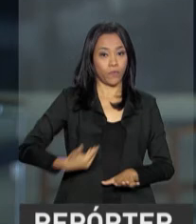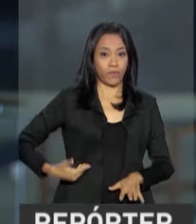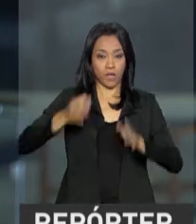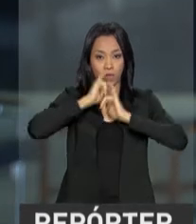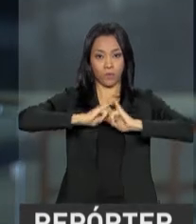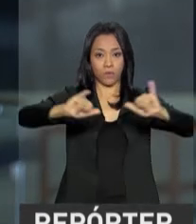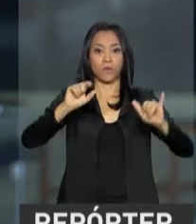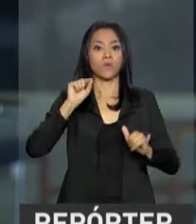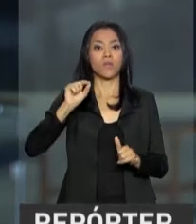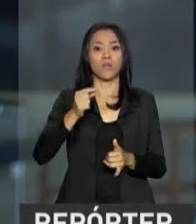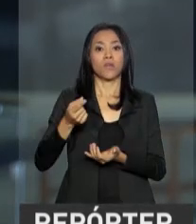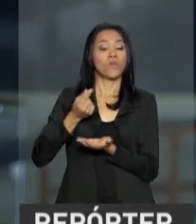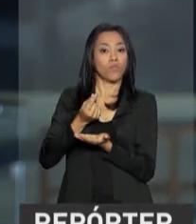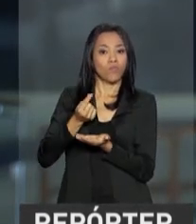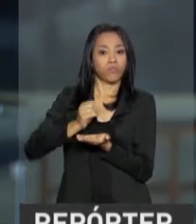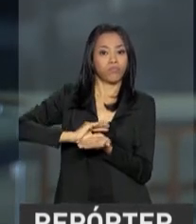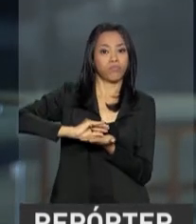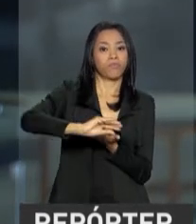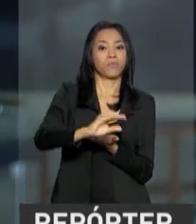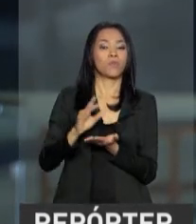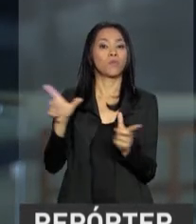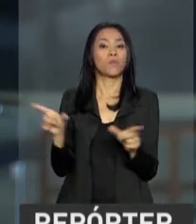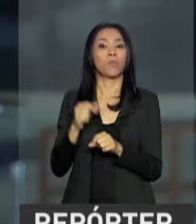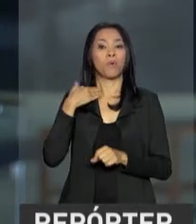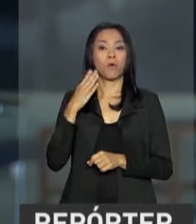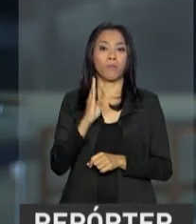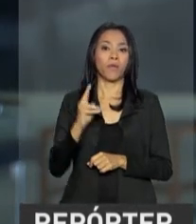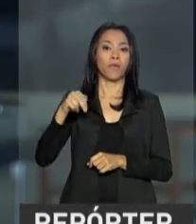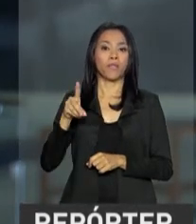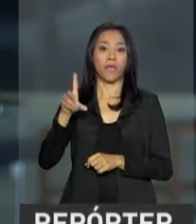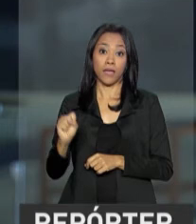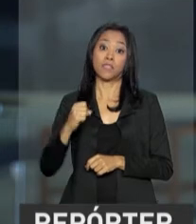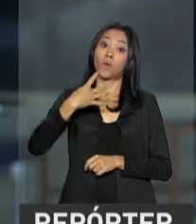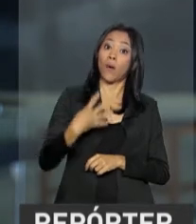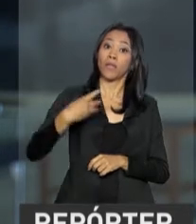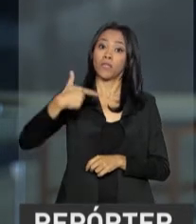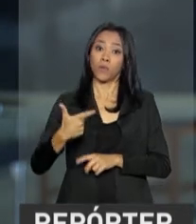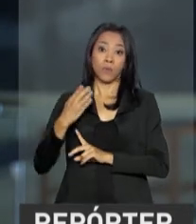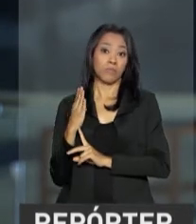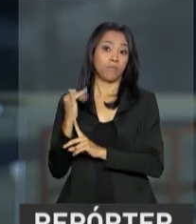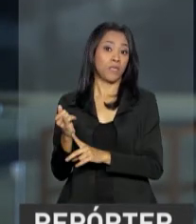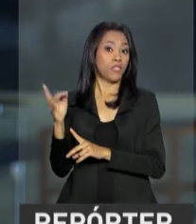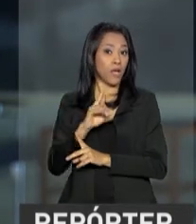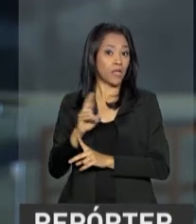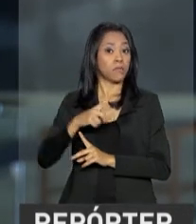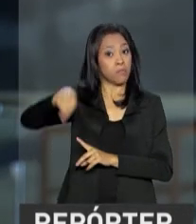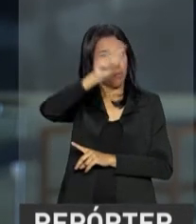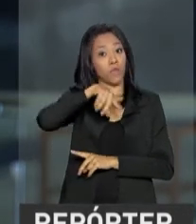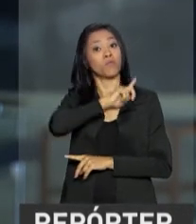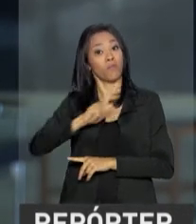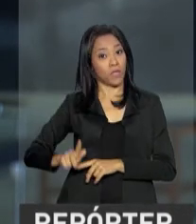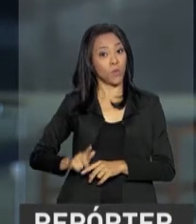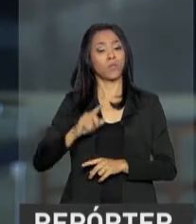financiamento do bnds no valor de 42 bilhões de reais para os governadores financiarem projetos